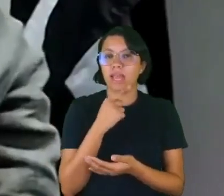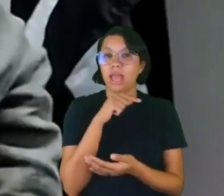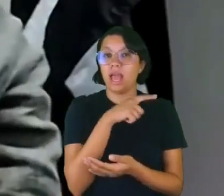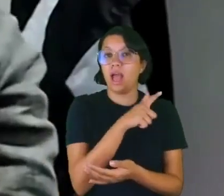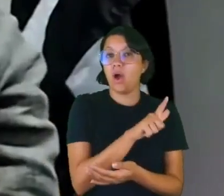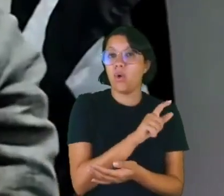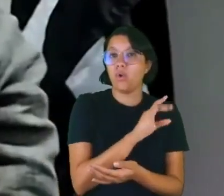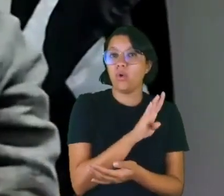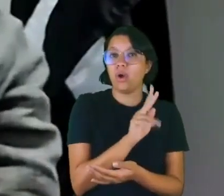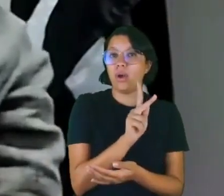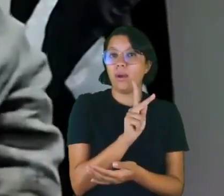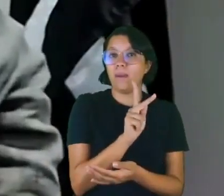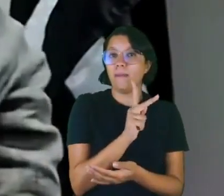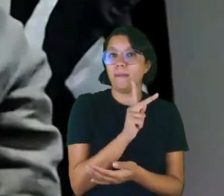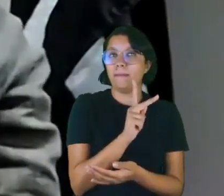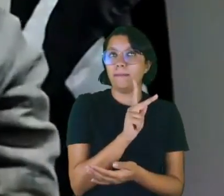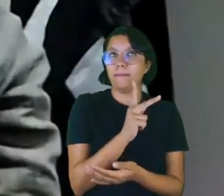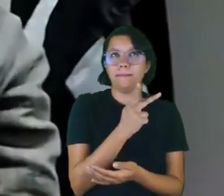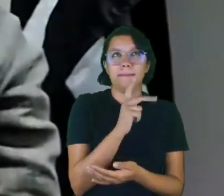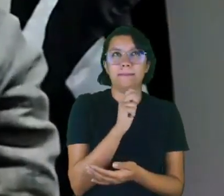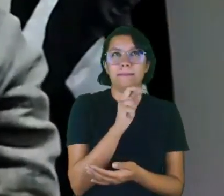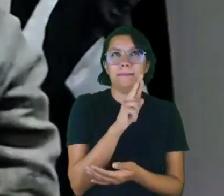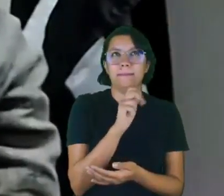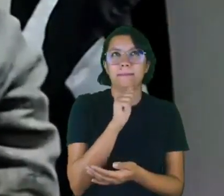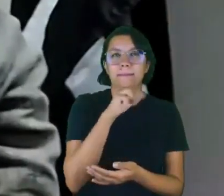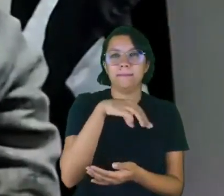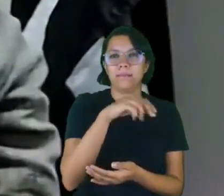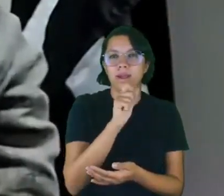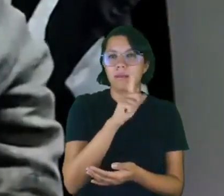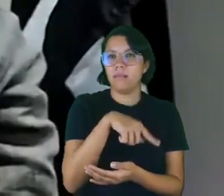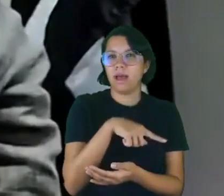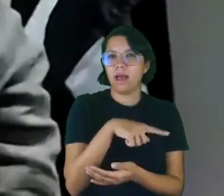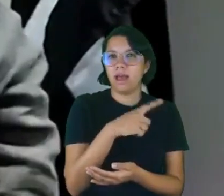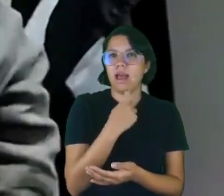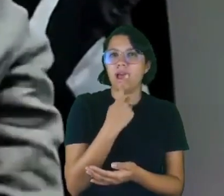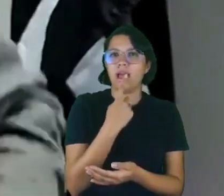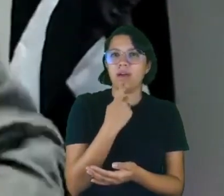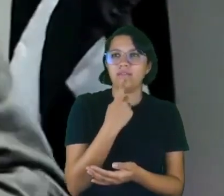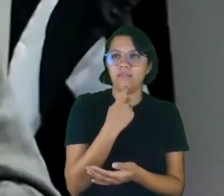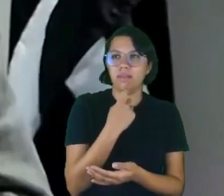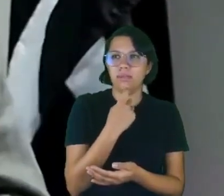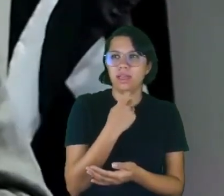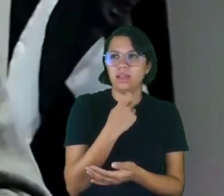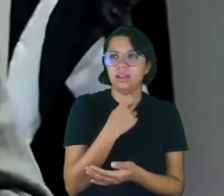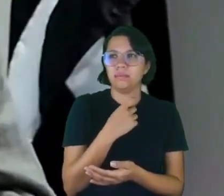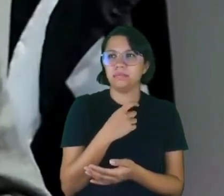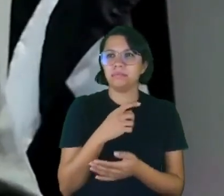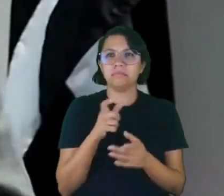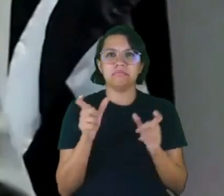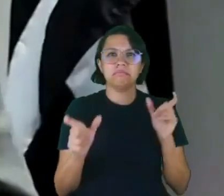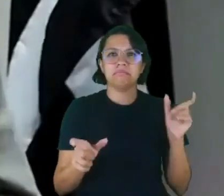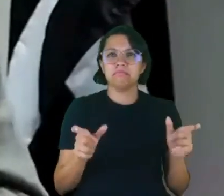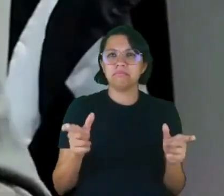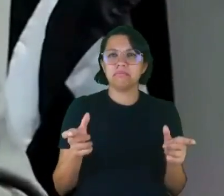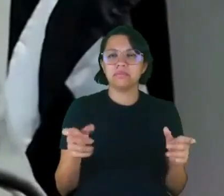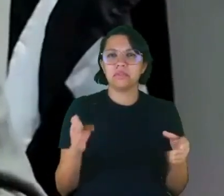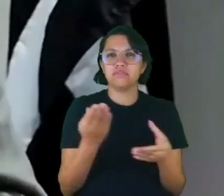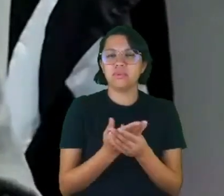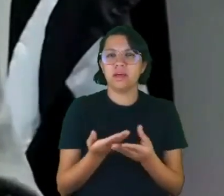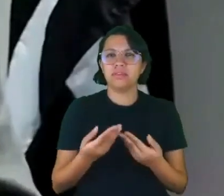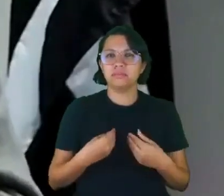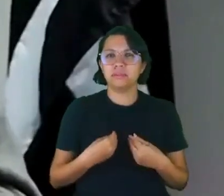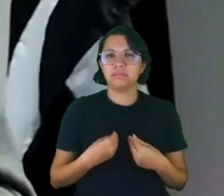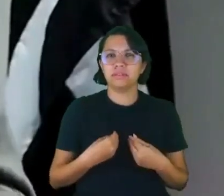vai querer beber Skol, não adianta, não é? Gosta de Brahma, gosta. Então,